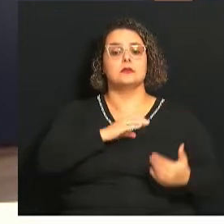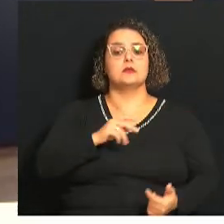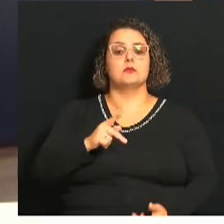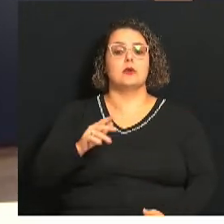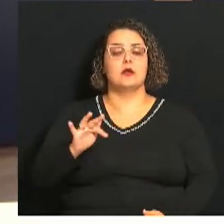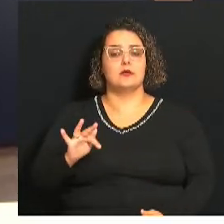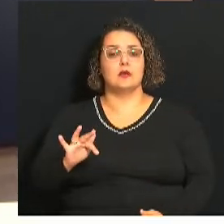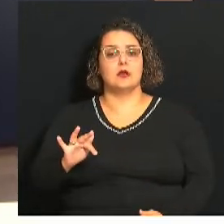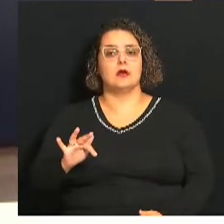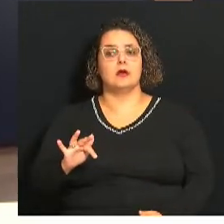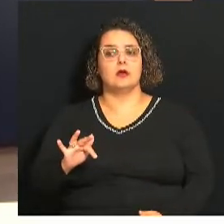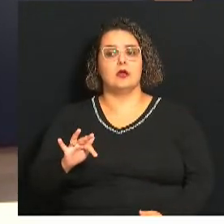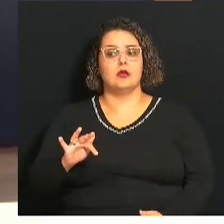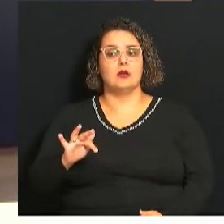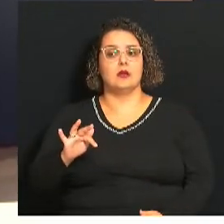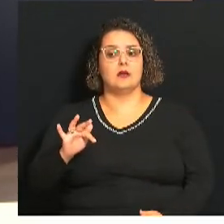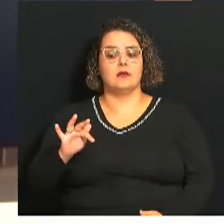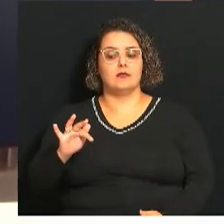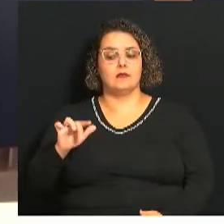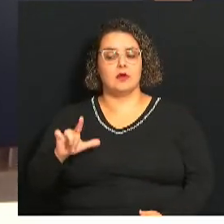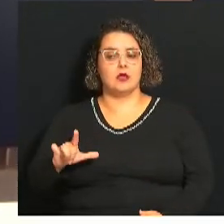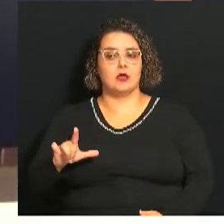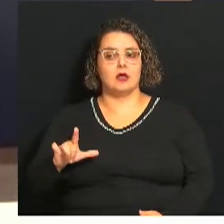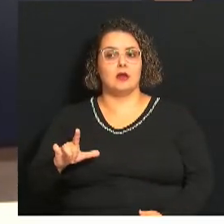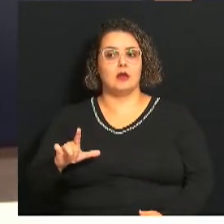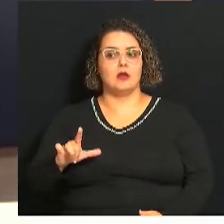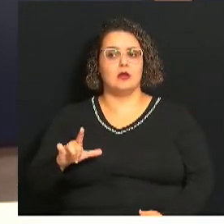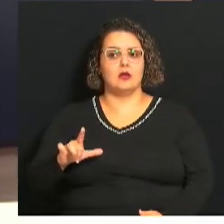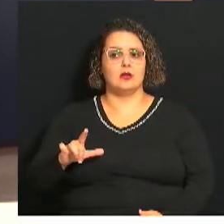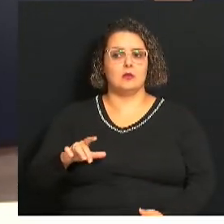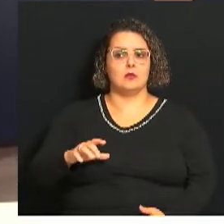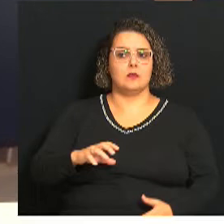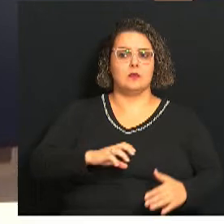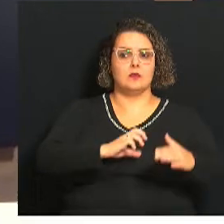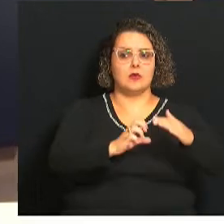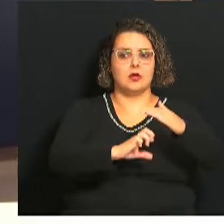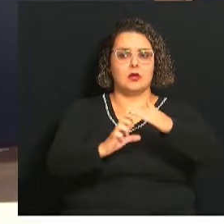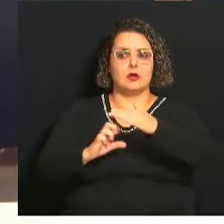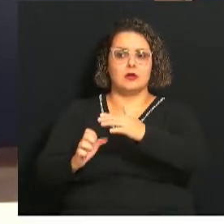os potes para outras empresas que também